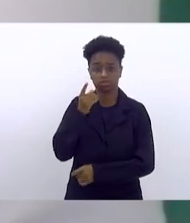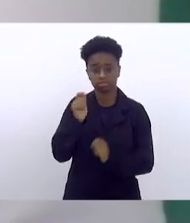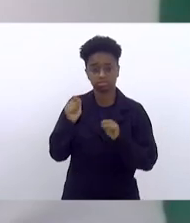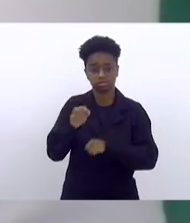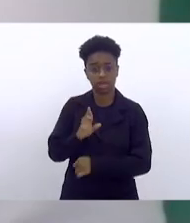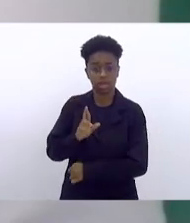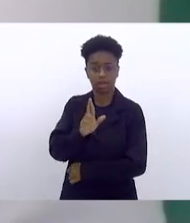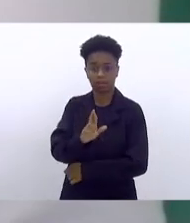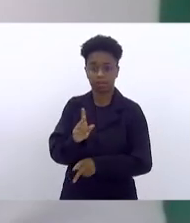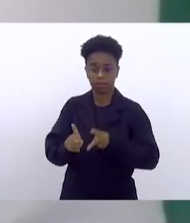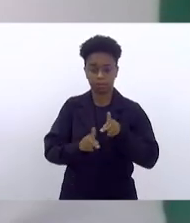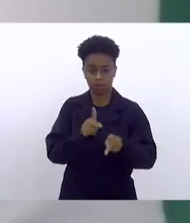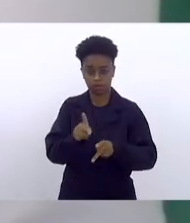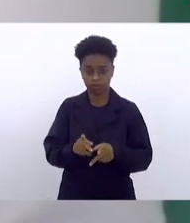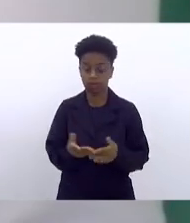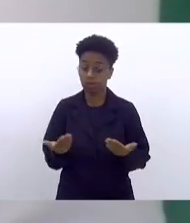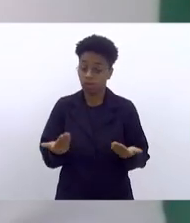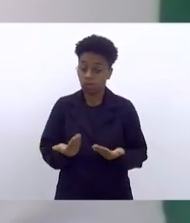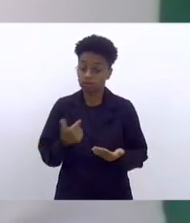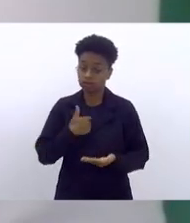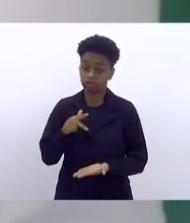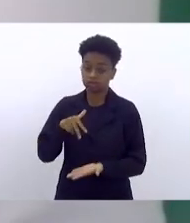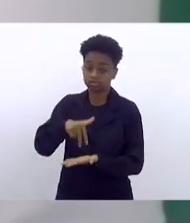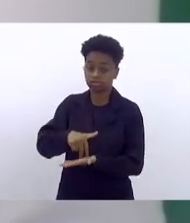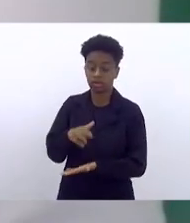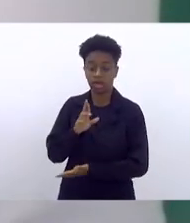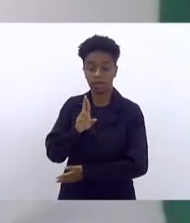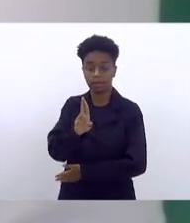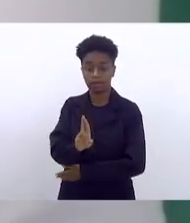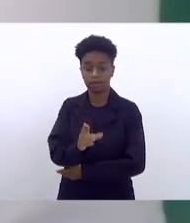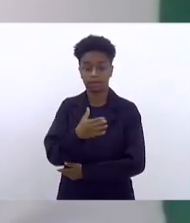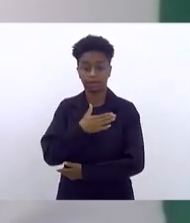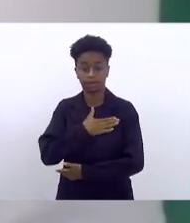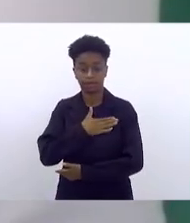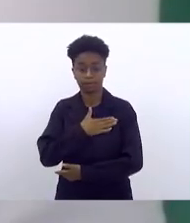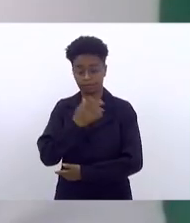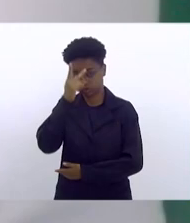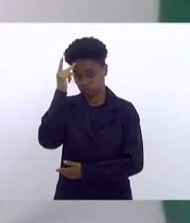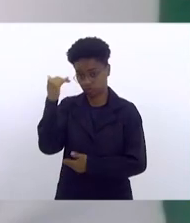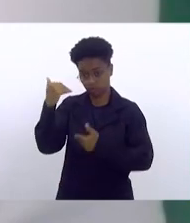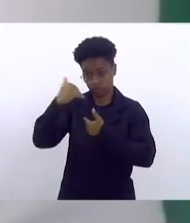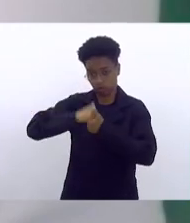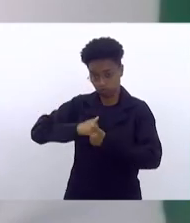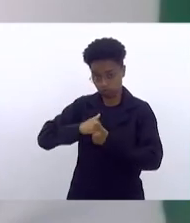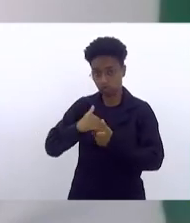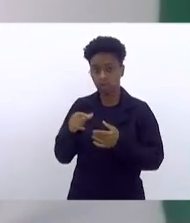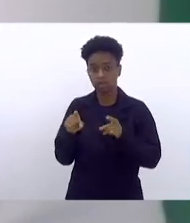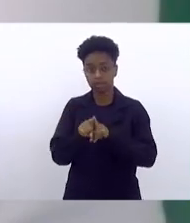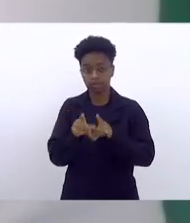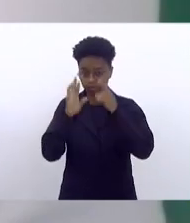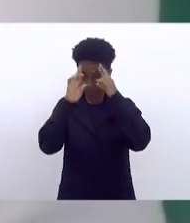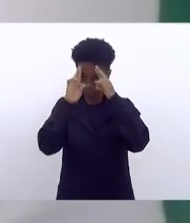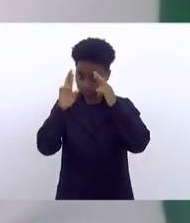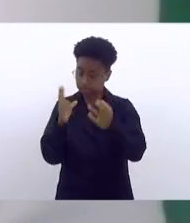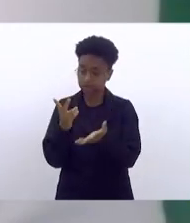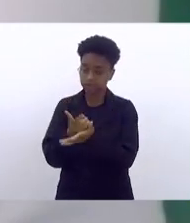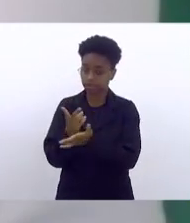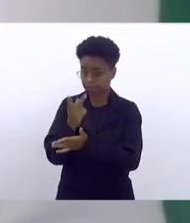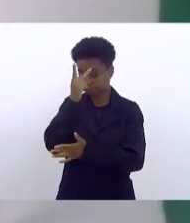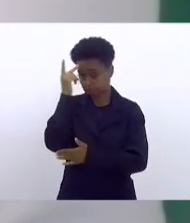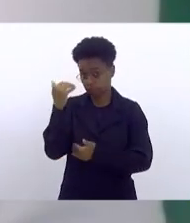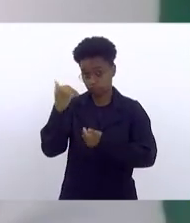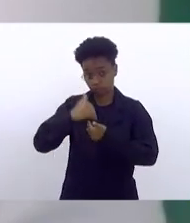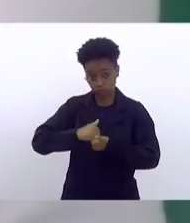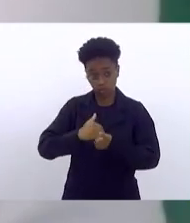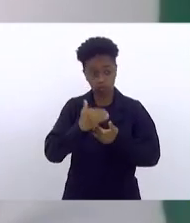representando e hoje eu estou aqui representando meus meus eleitores procuro respeitar os eleitores região de cada